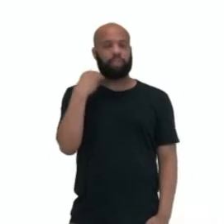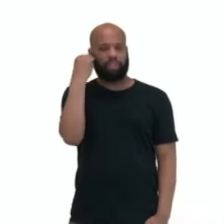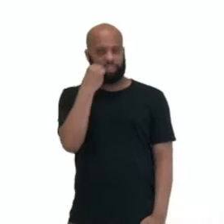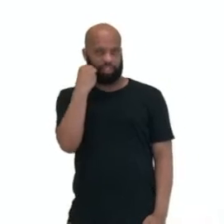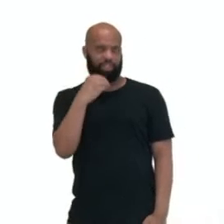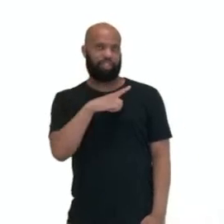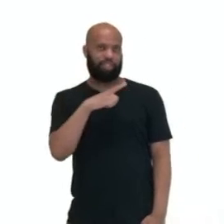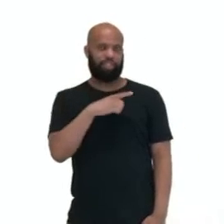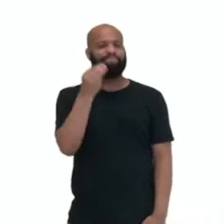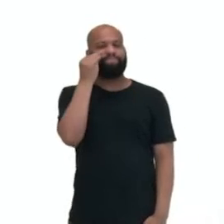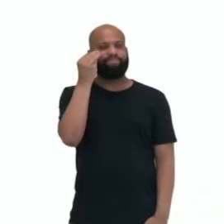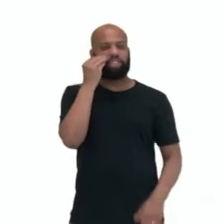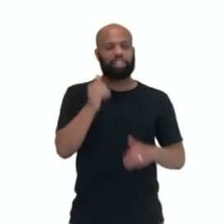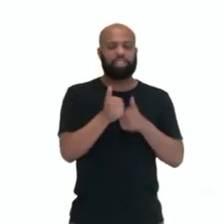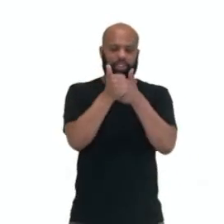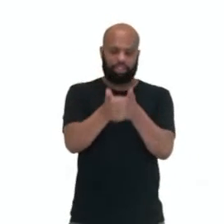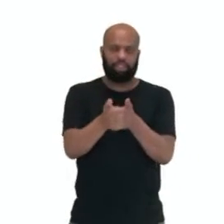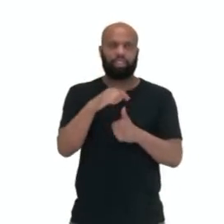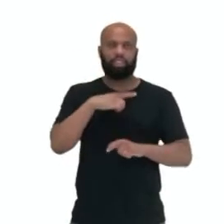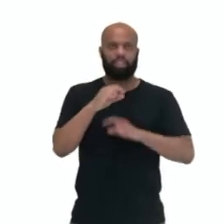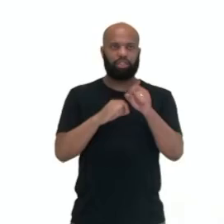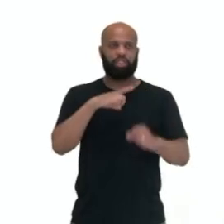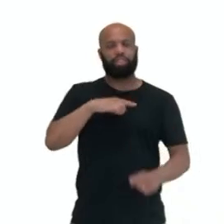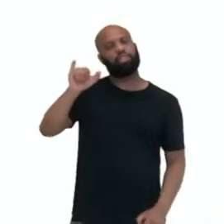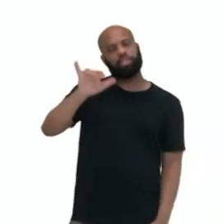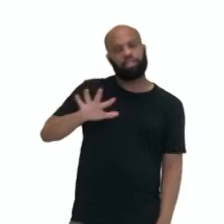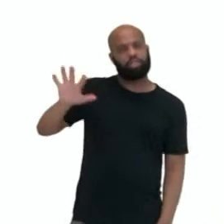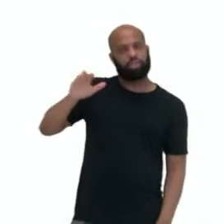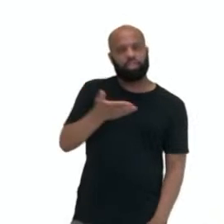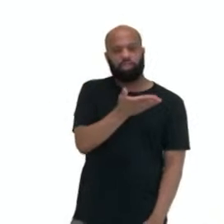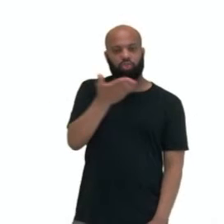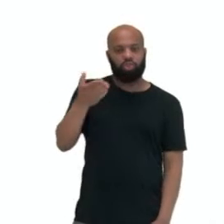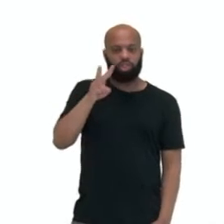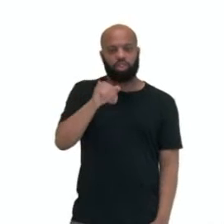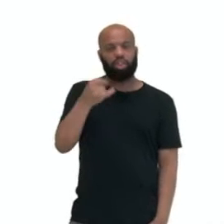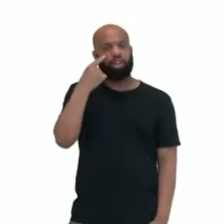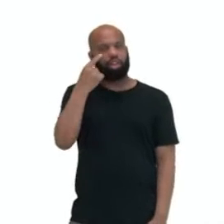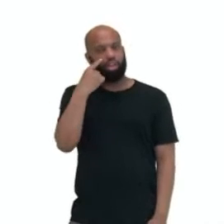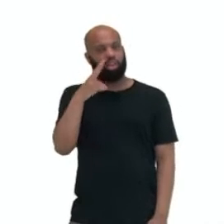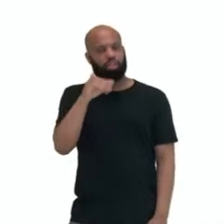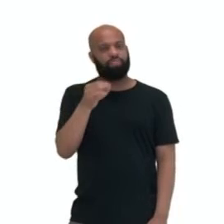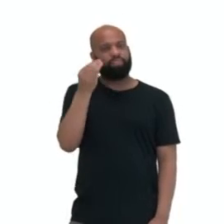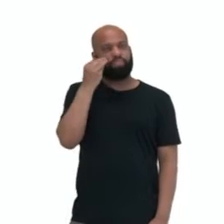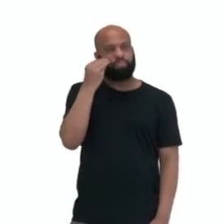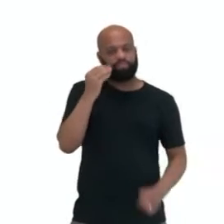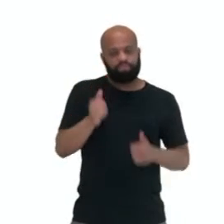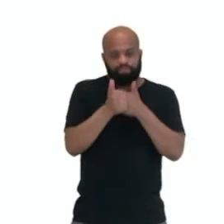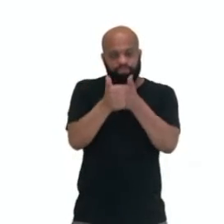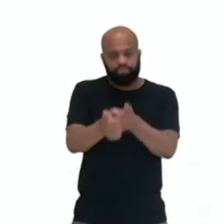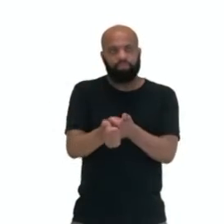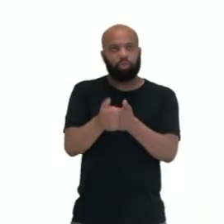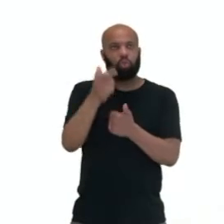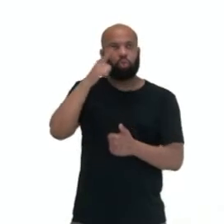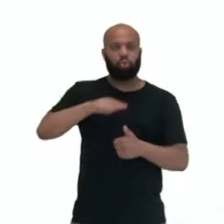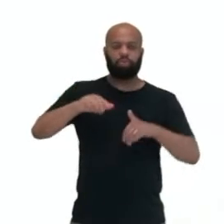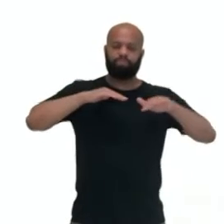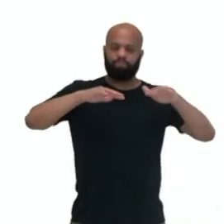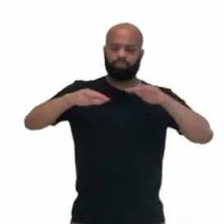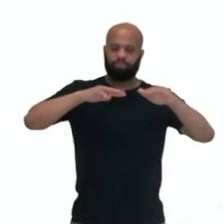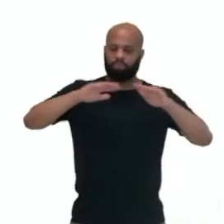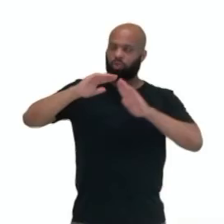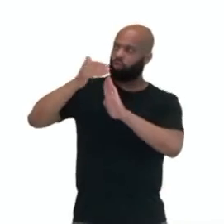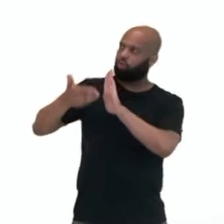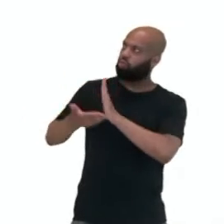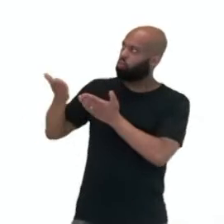Então, tentar seguir a ordem lá. Vai ficar aí na imagem, vocês vão observando e tentando seguir a ordem até atingir todos os movimentos